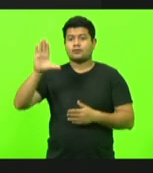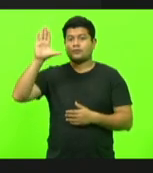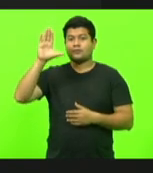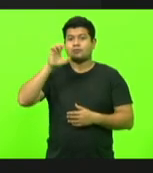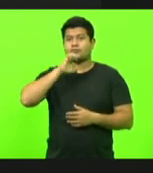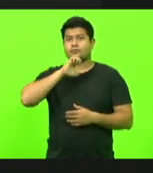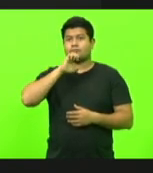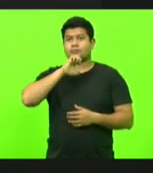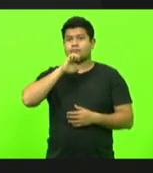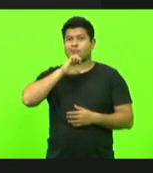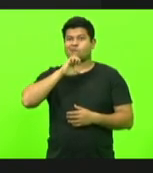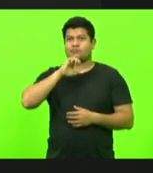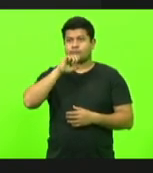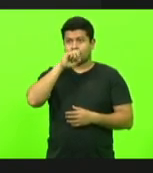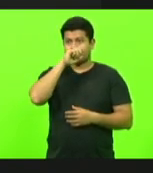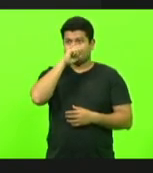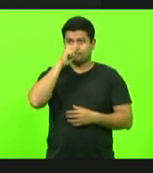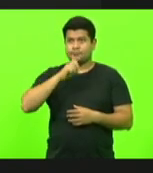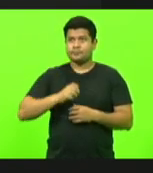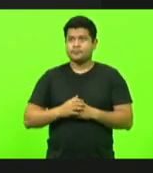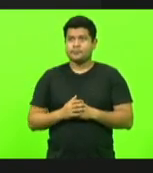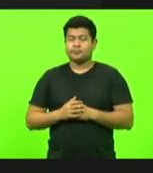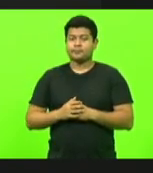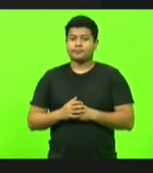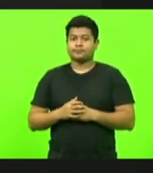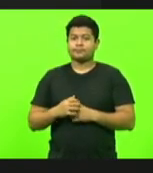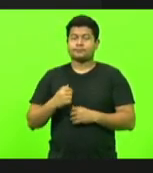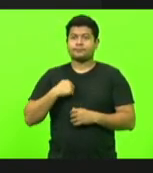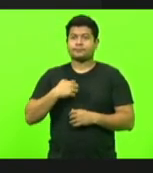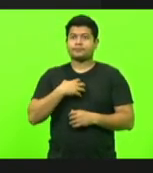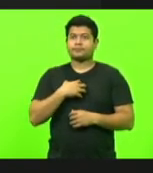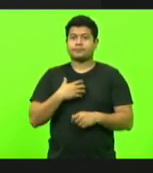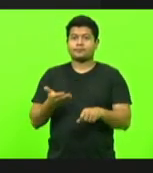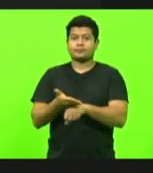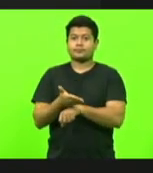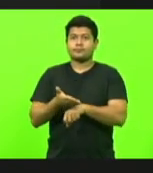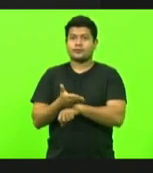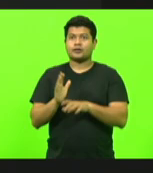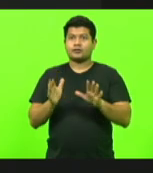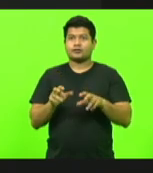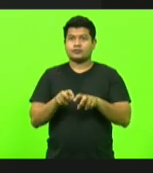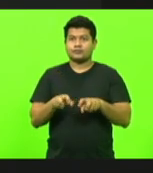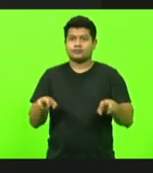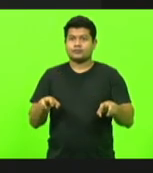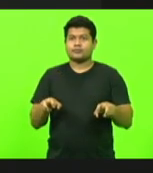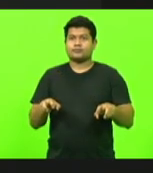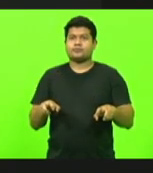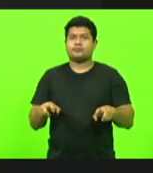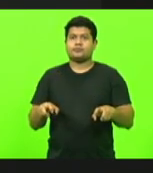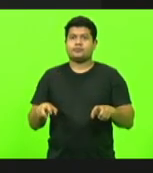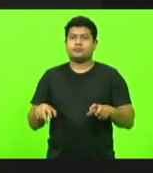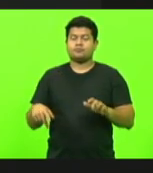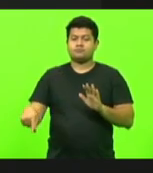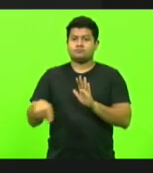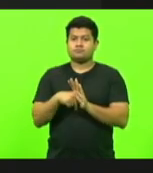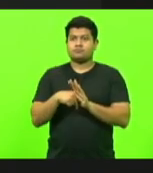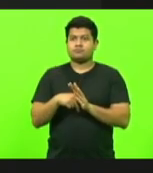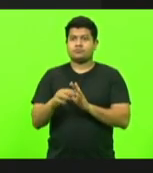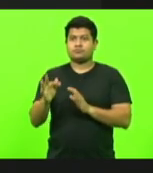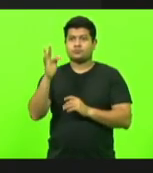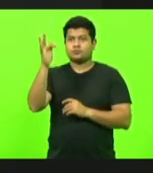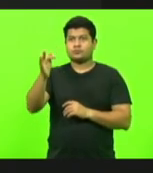fala objetiva, apesar de me sentir um tanto participante já da bancada do nosso futuro